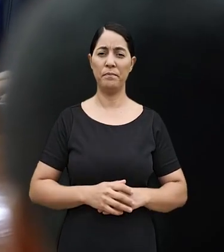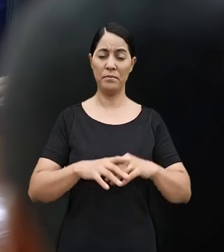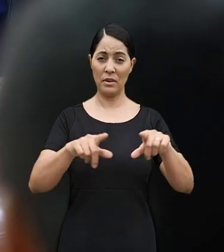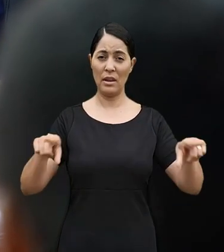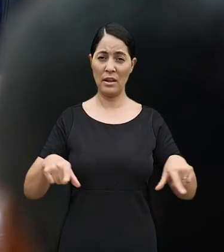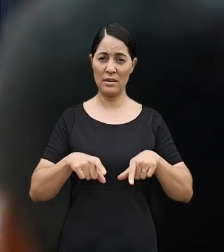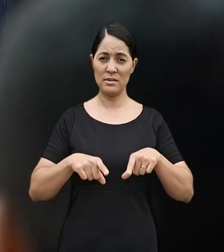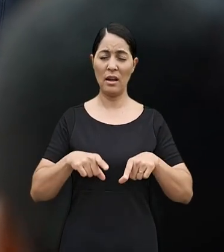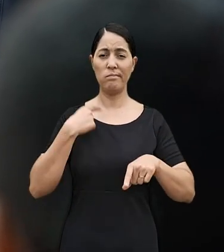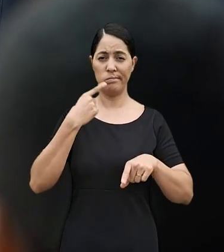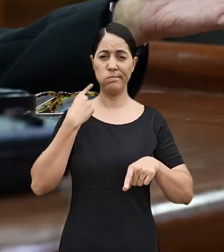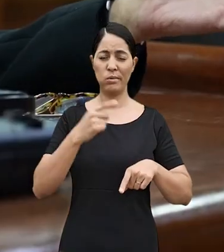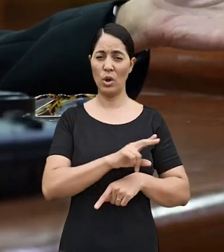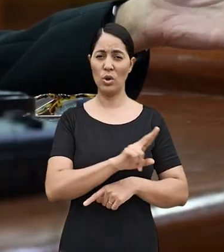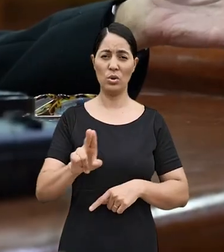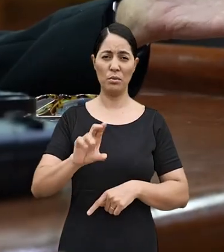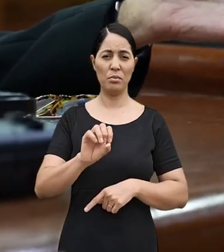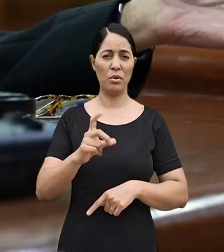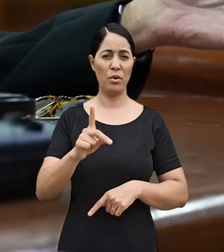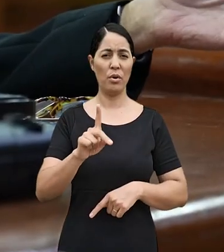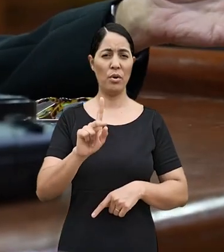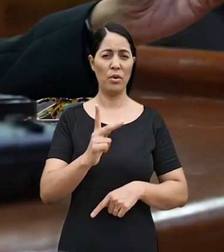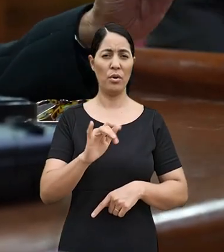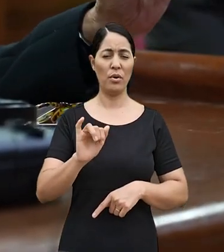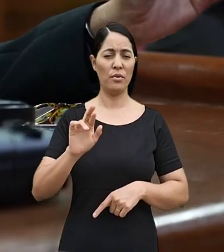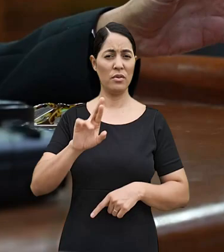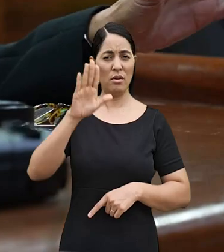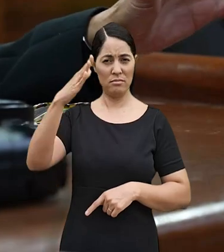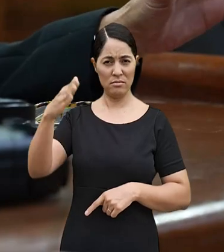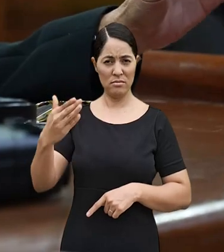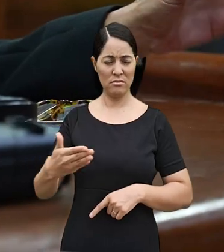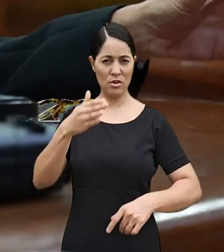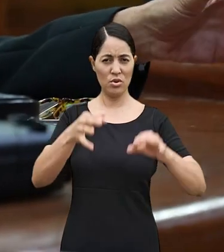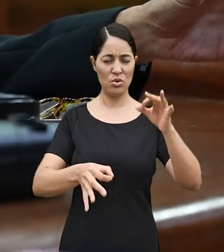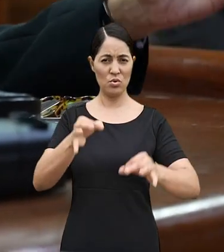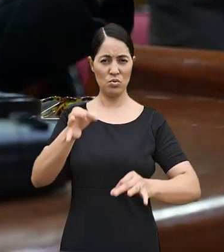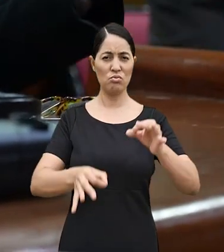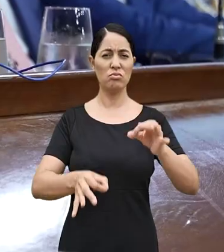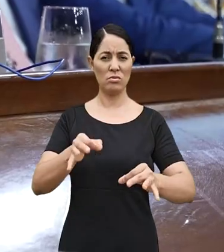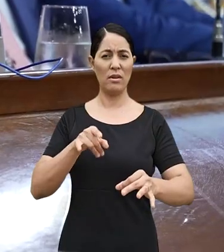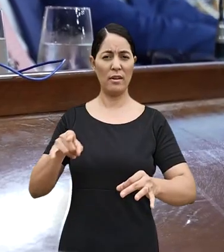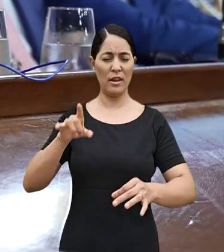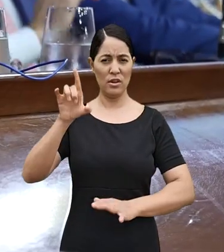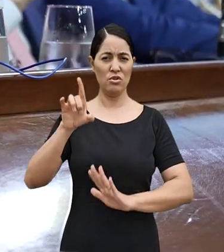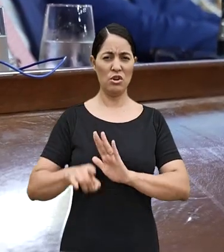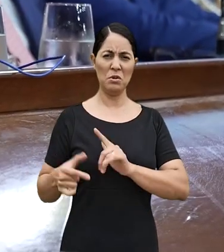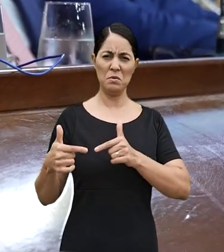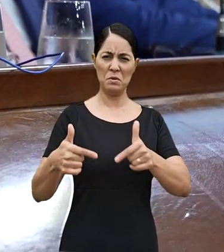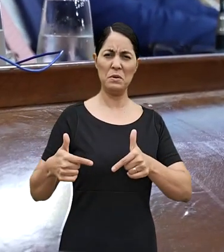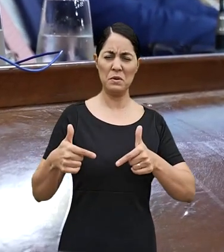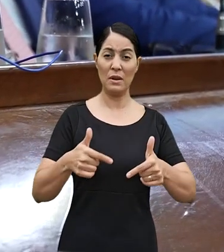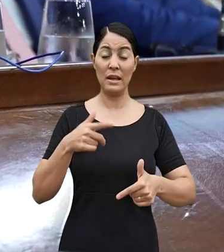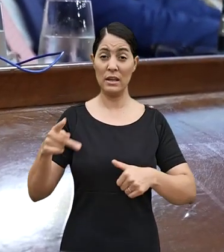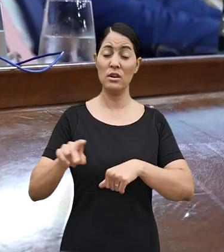Ofir Cavalcante é uma justa homenagem da Ordem dos Advogados ao homem que lutou pelo direito de todos e que ficou conhecido como um dos